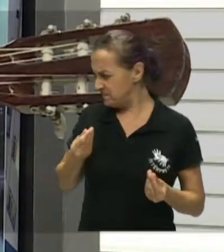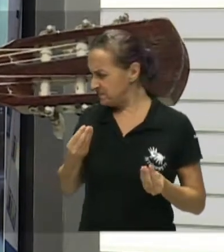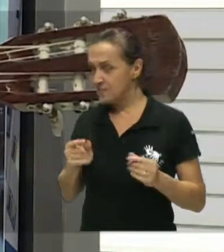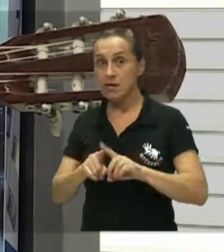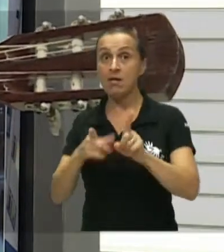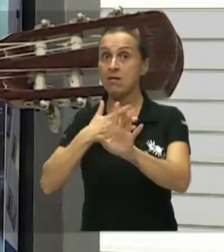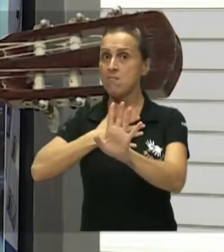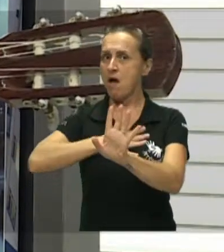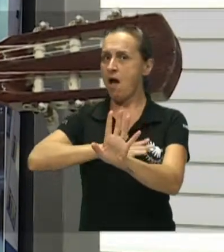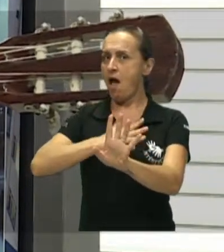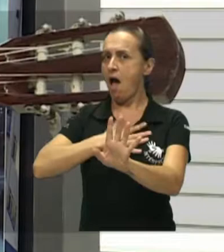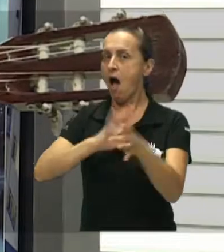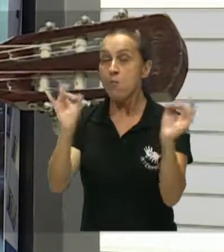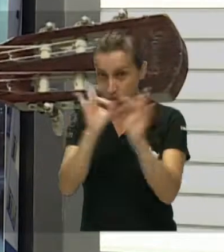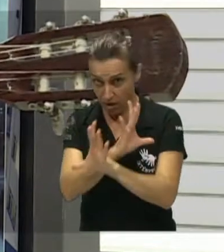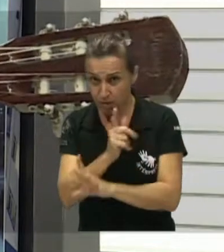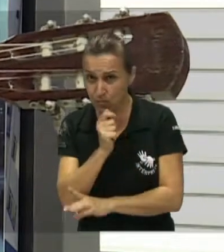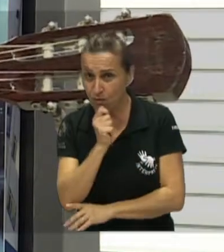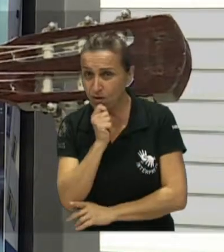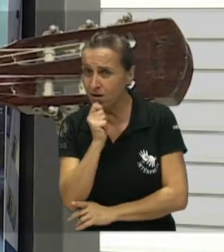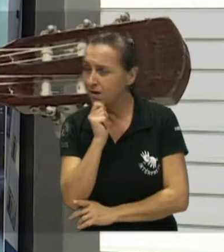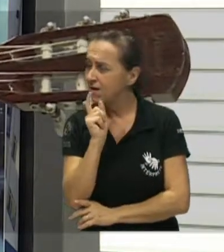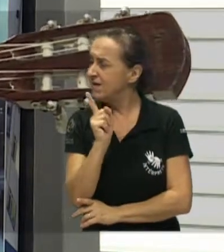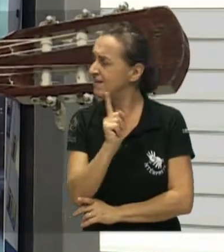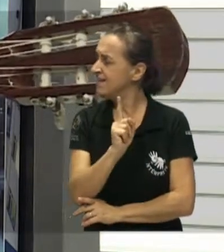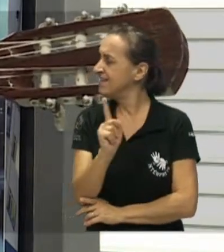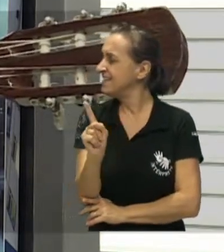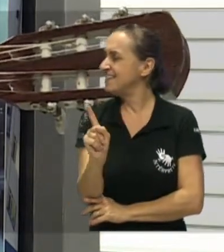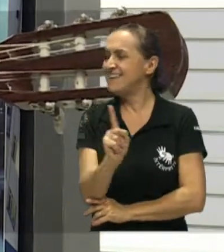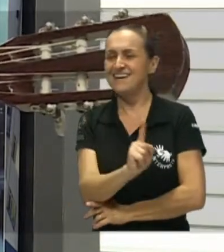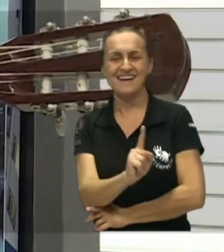devagar ainda não chegou o fim.